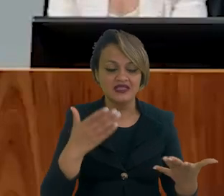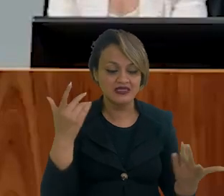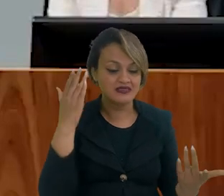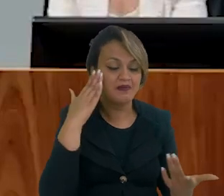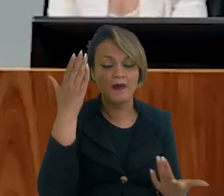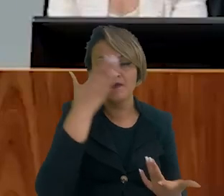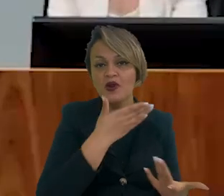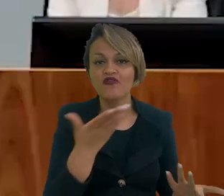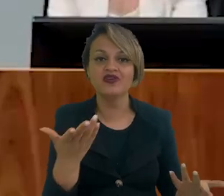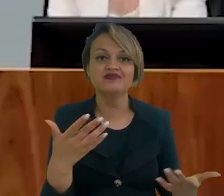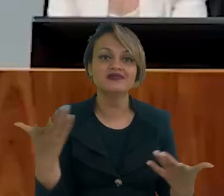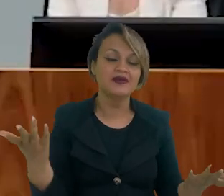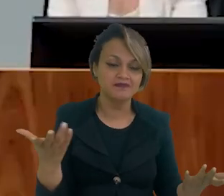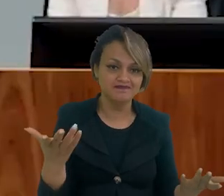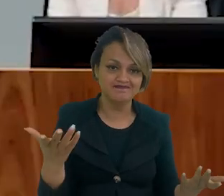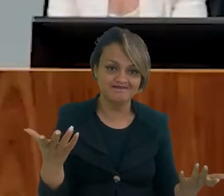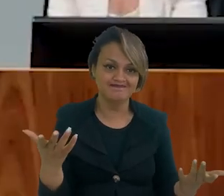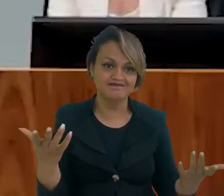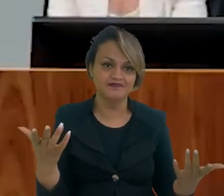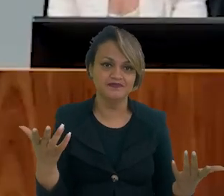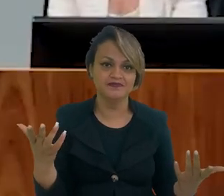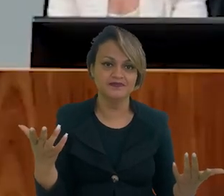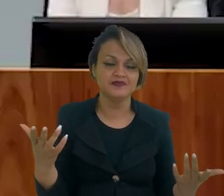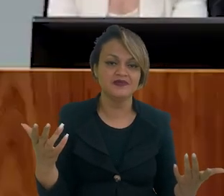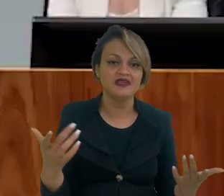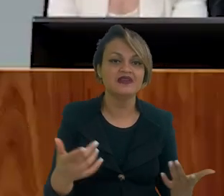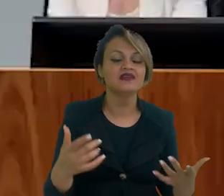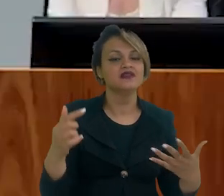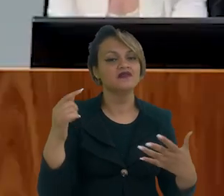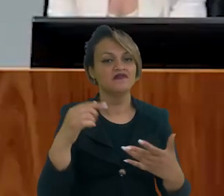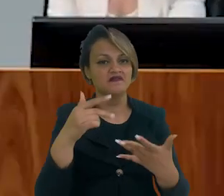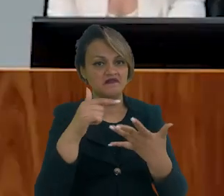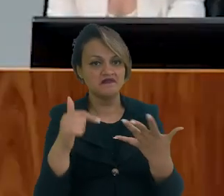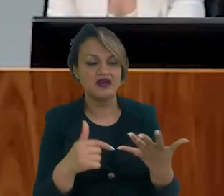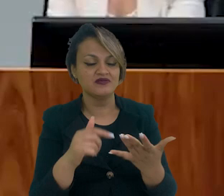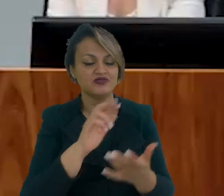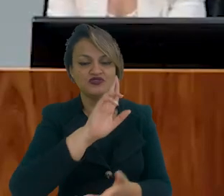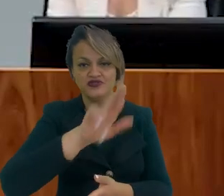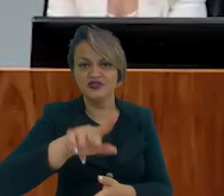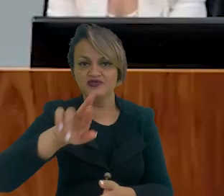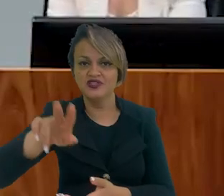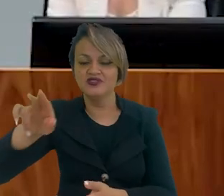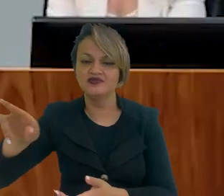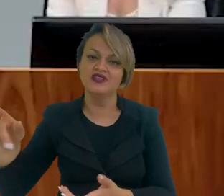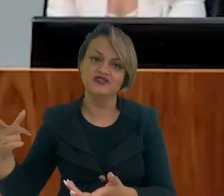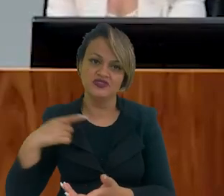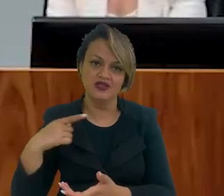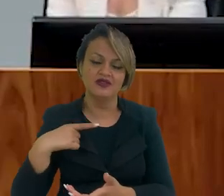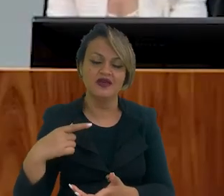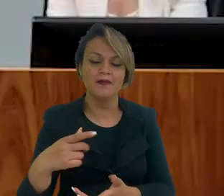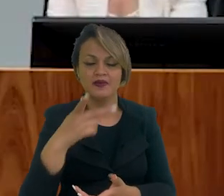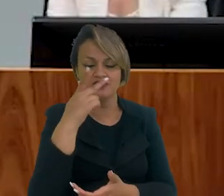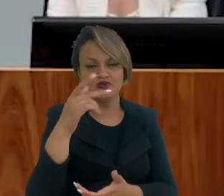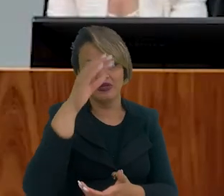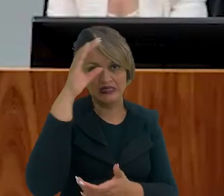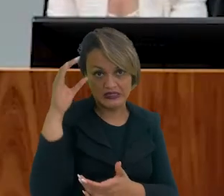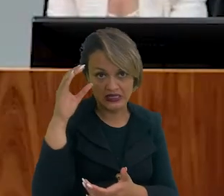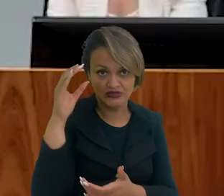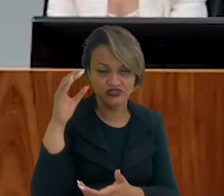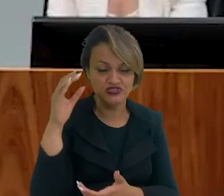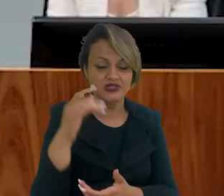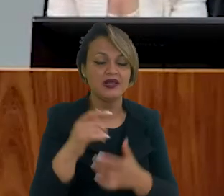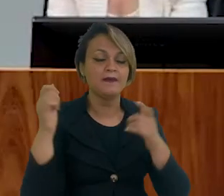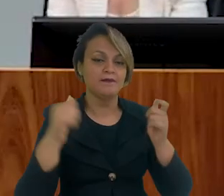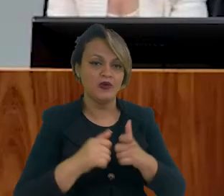forma né da gente fazer a inversão do ano da prova porque é realmente as armas